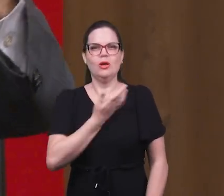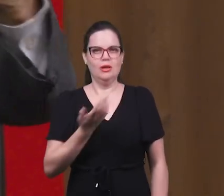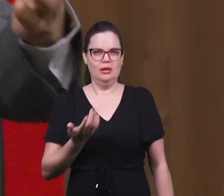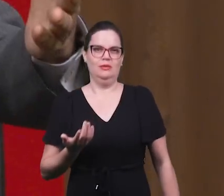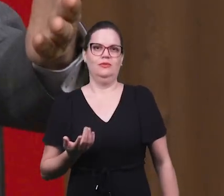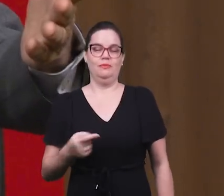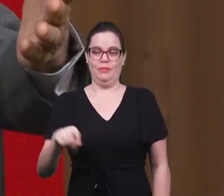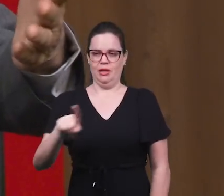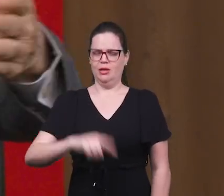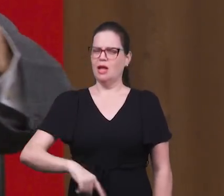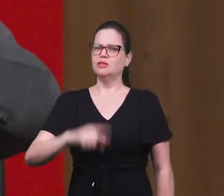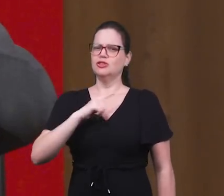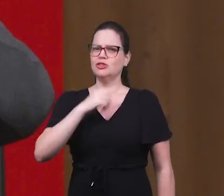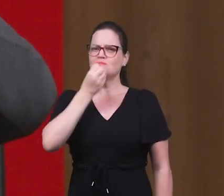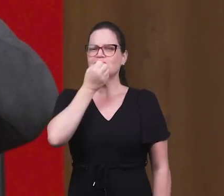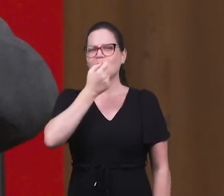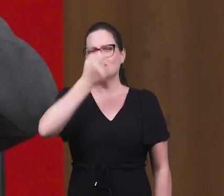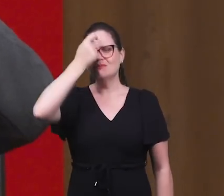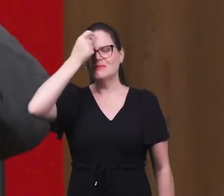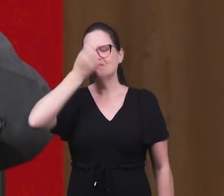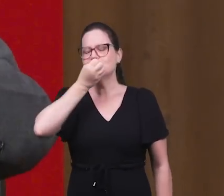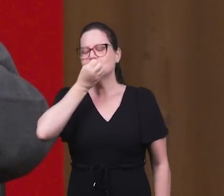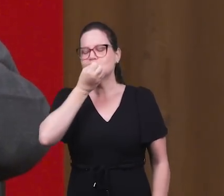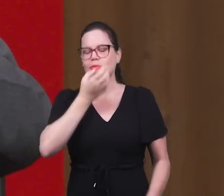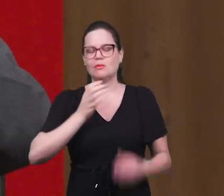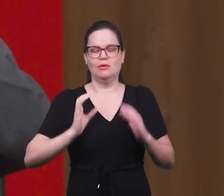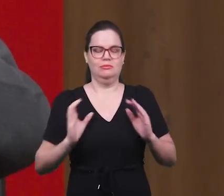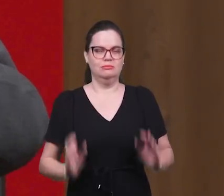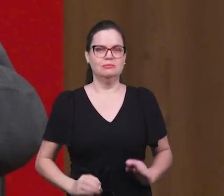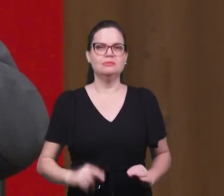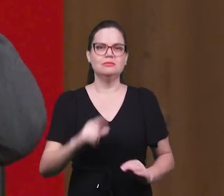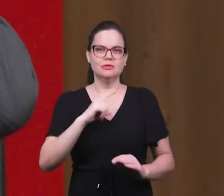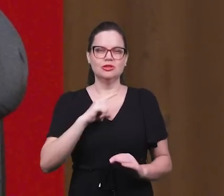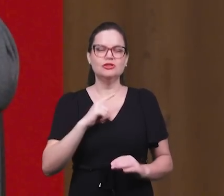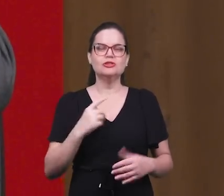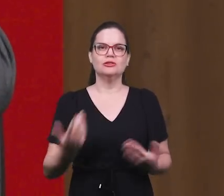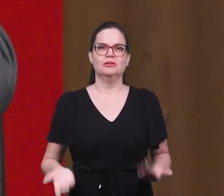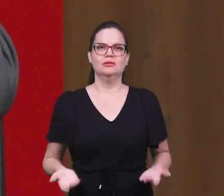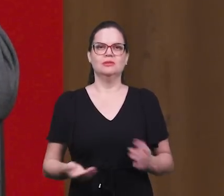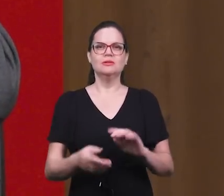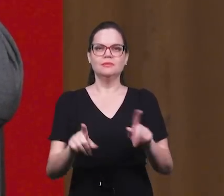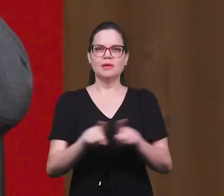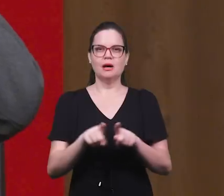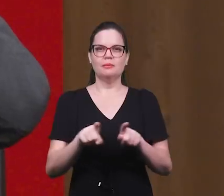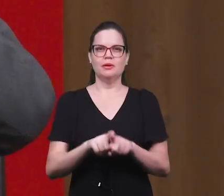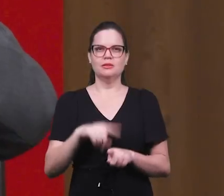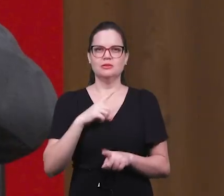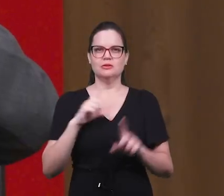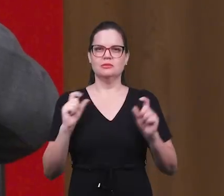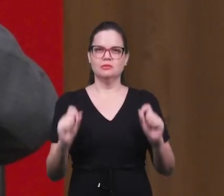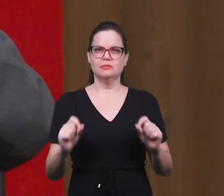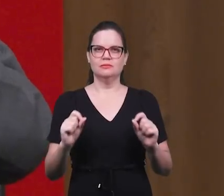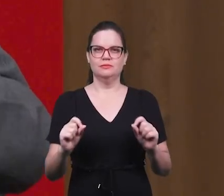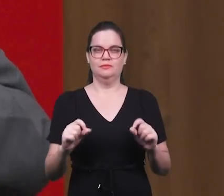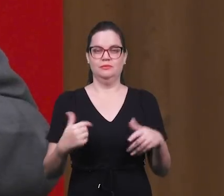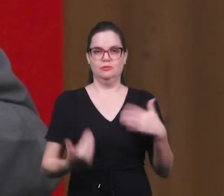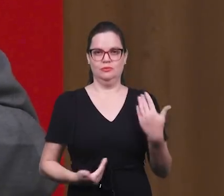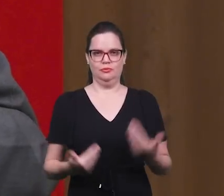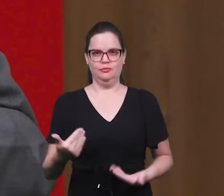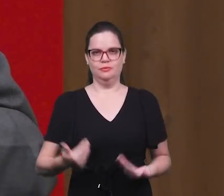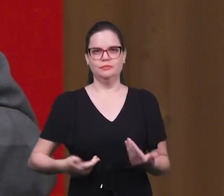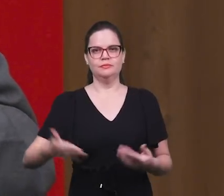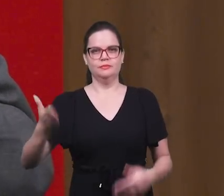de boa mente. Tem até, eu vou fazer um parênteses para lembrar que teve um servo de